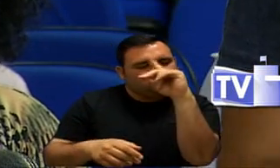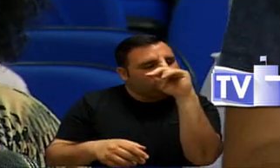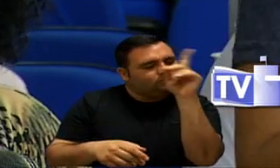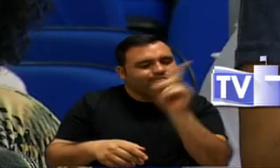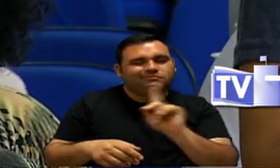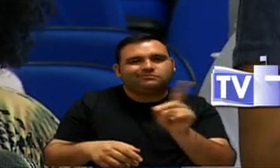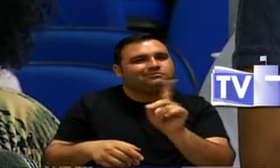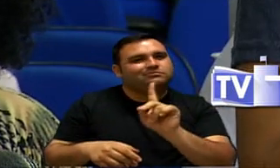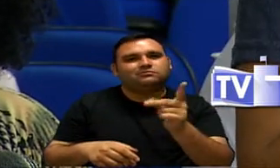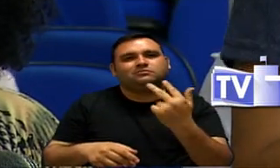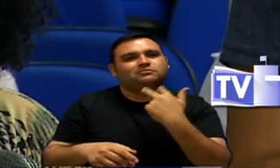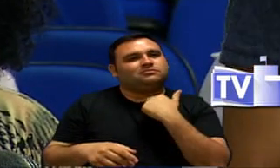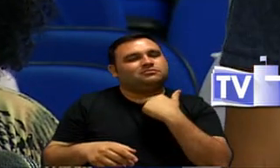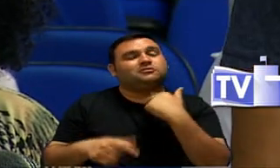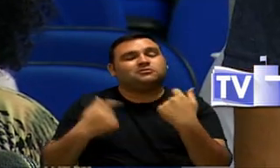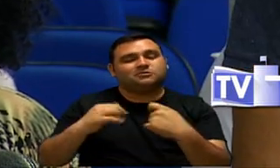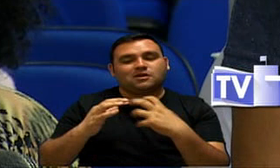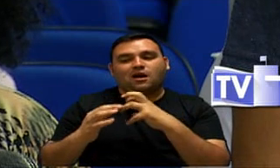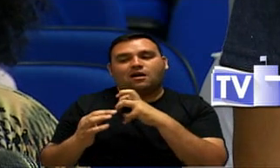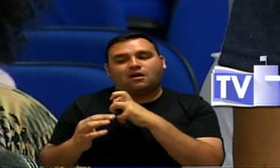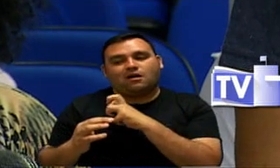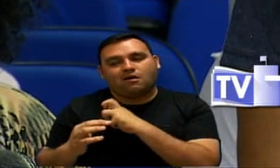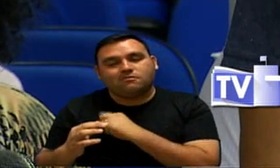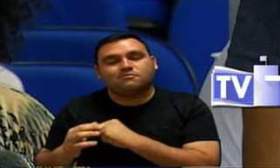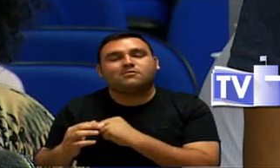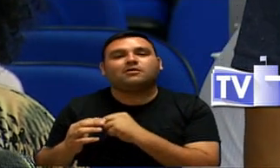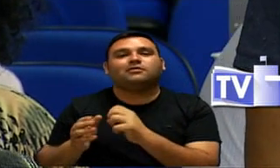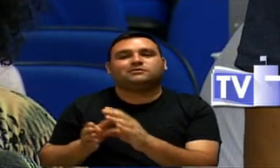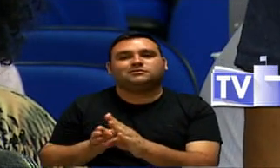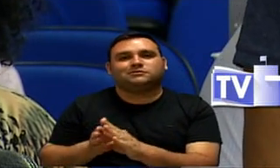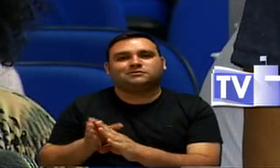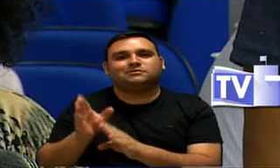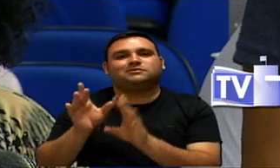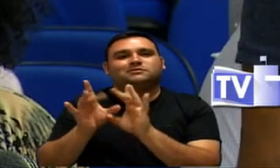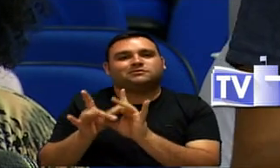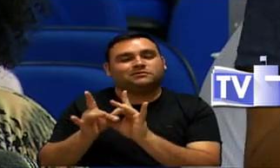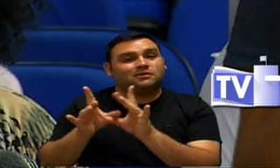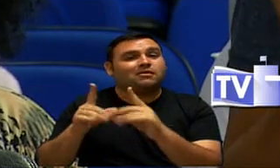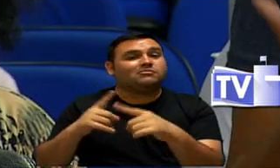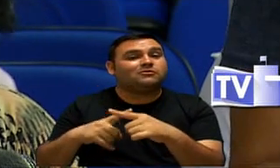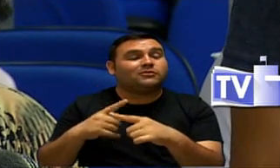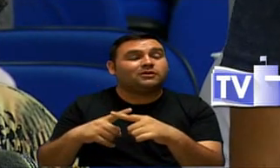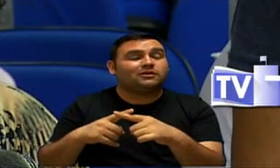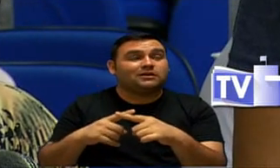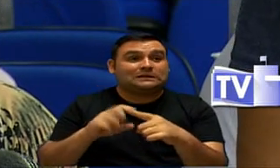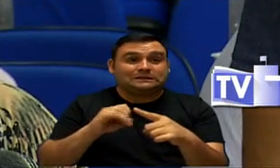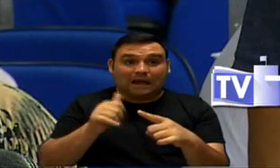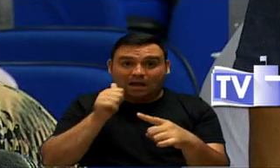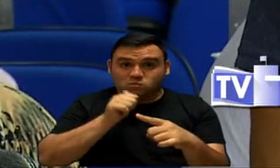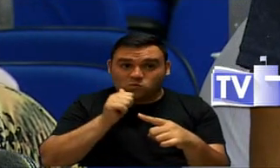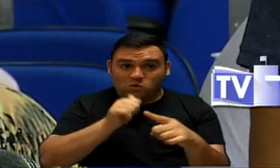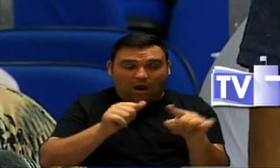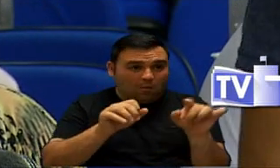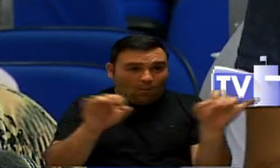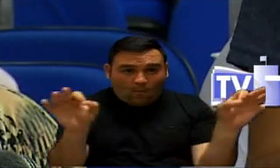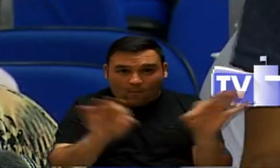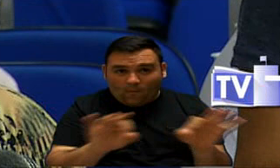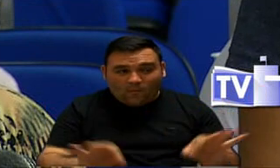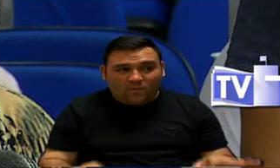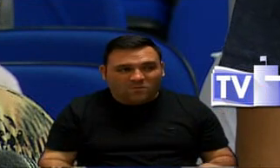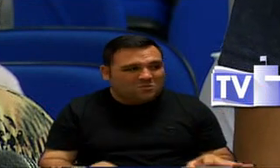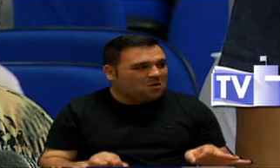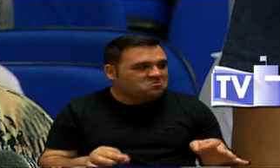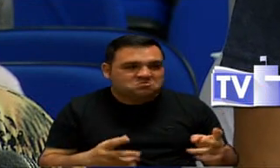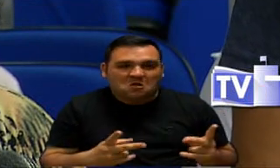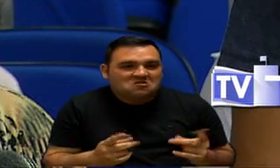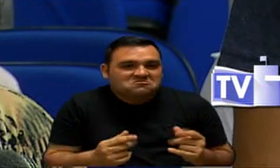tem que amar e ter uma consideração. Porque, se não fosse nós, não seria